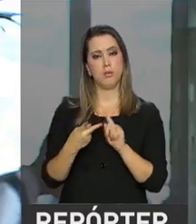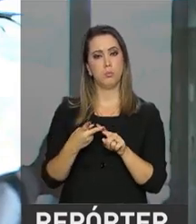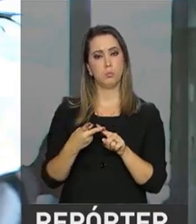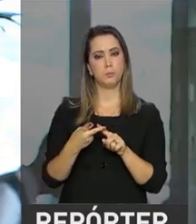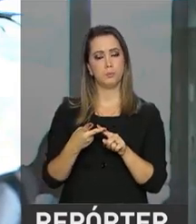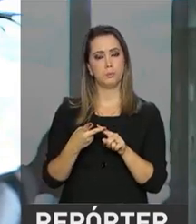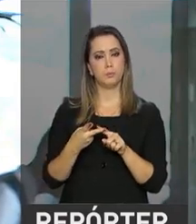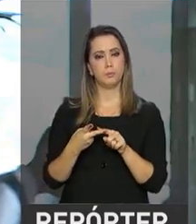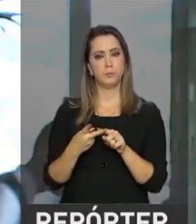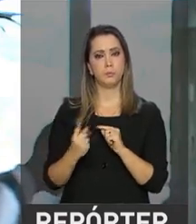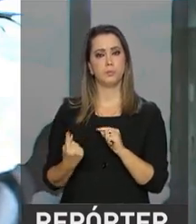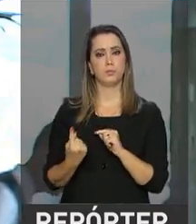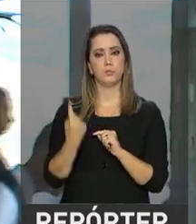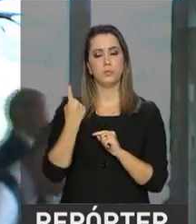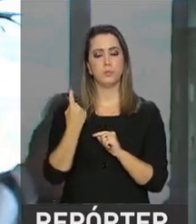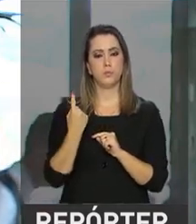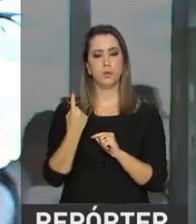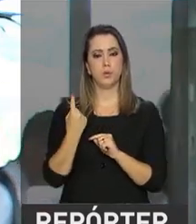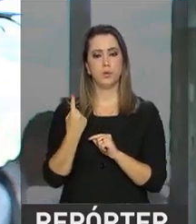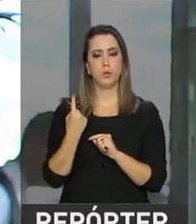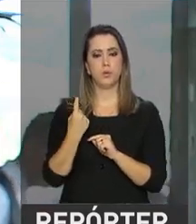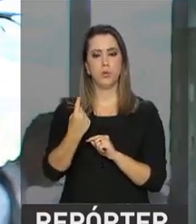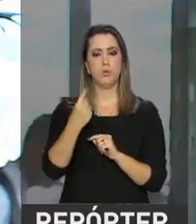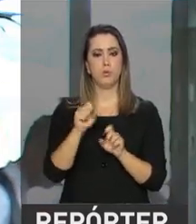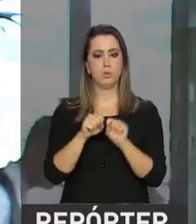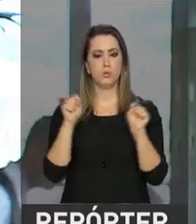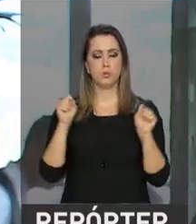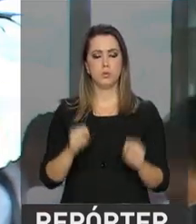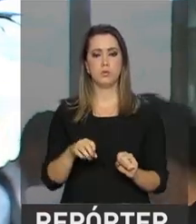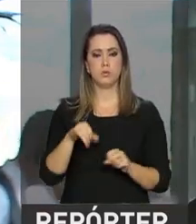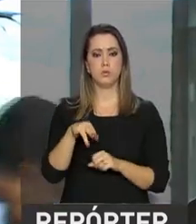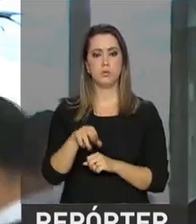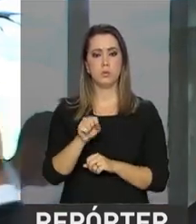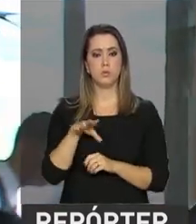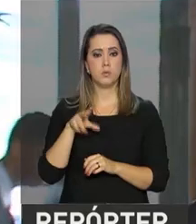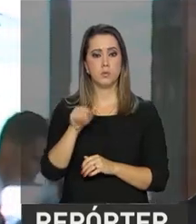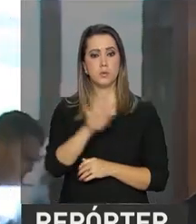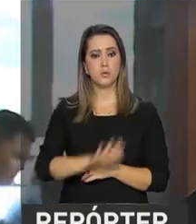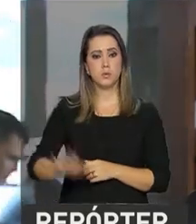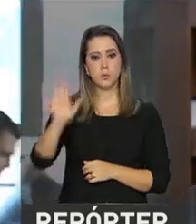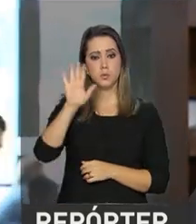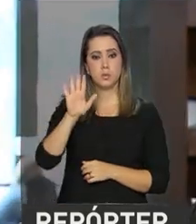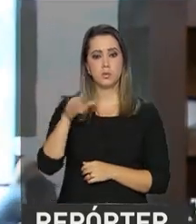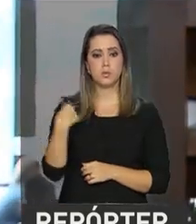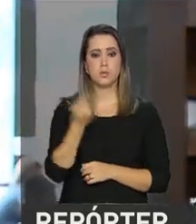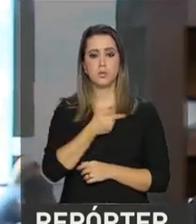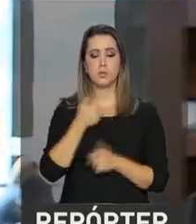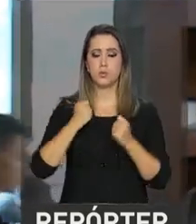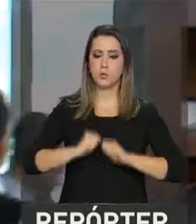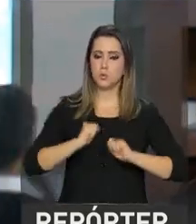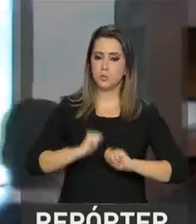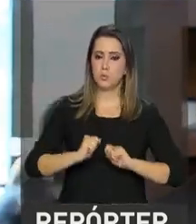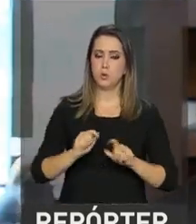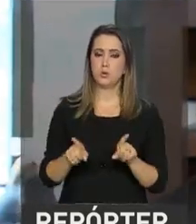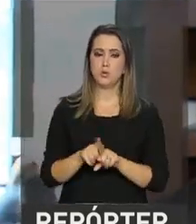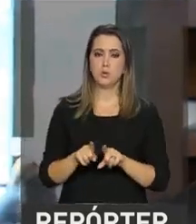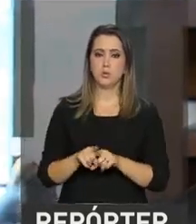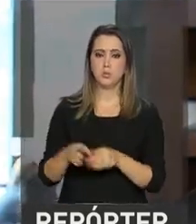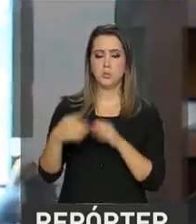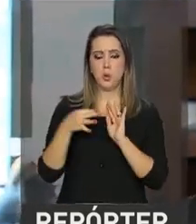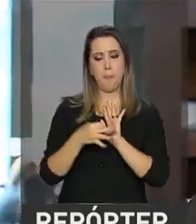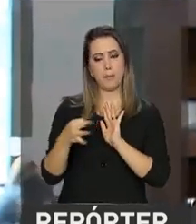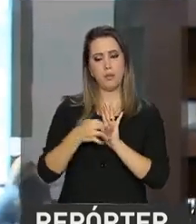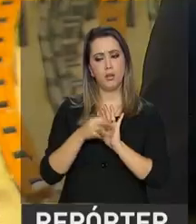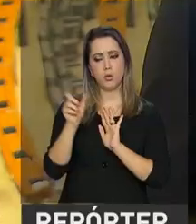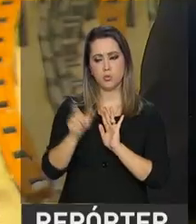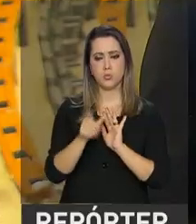um único sistema previdenciário para todos os brasileiros, nós ainda podemos receber sugestões